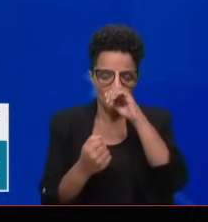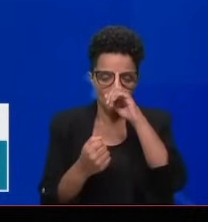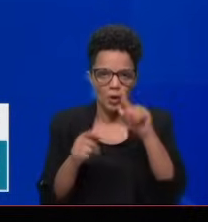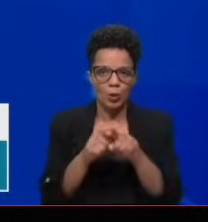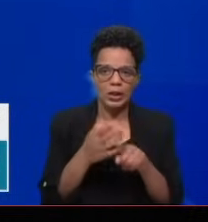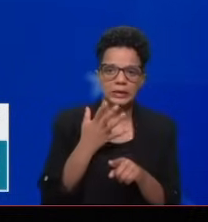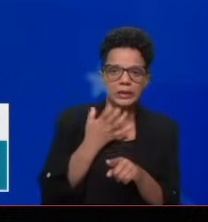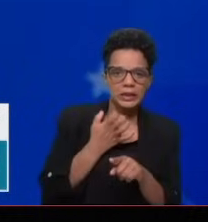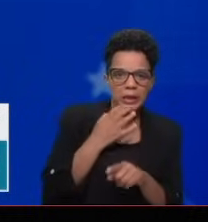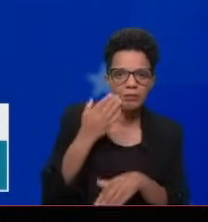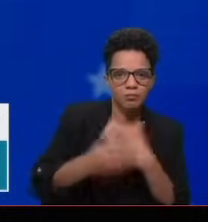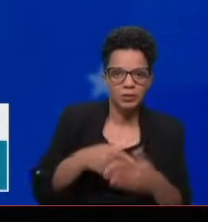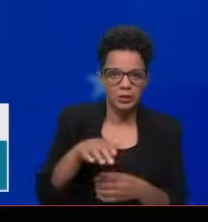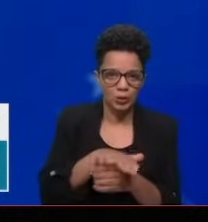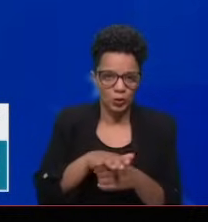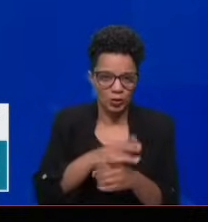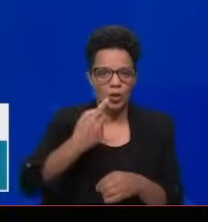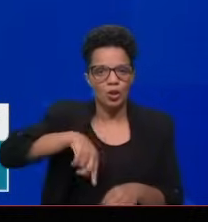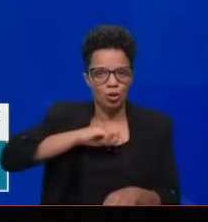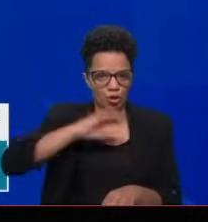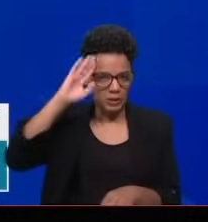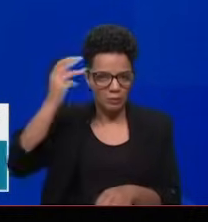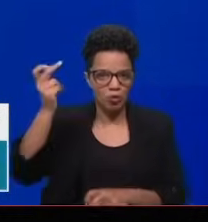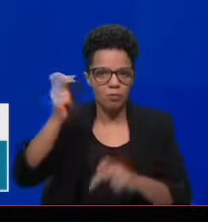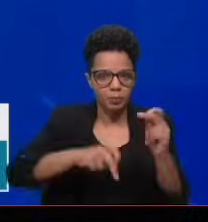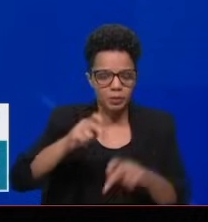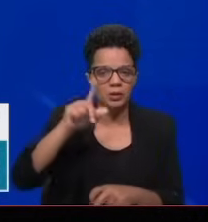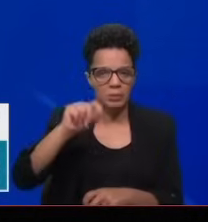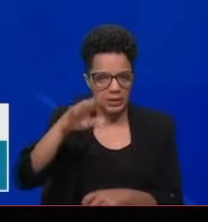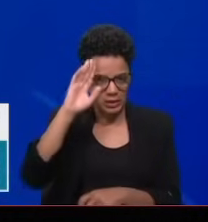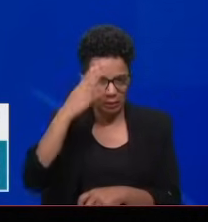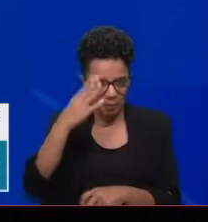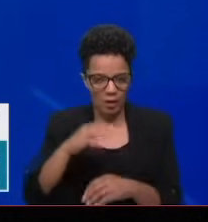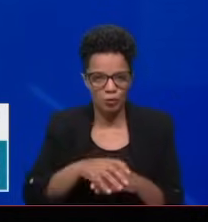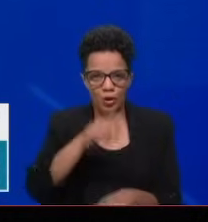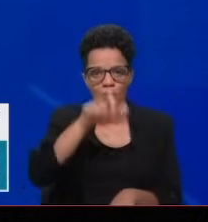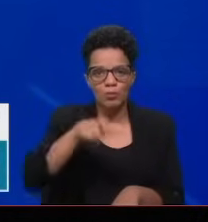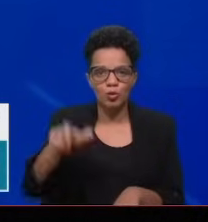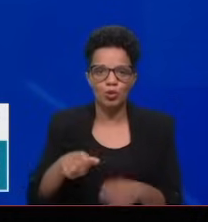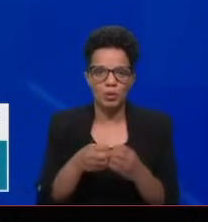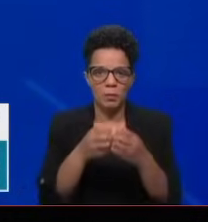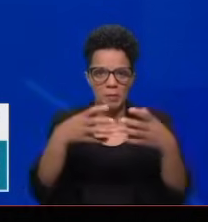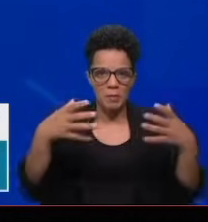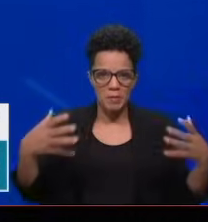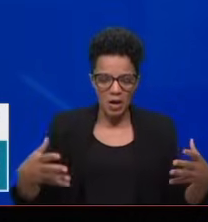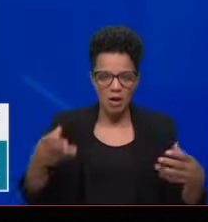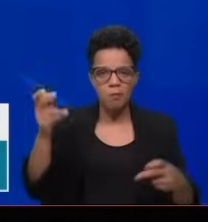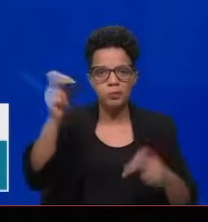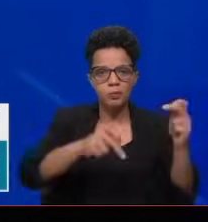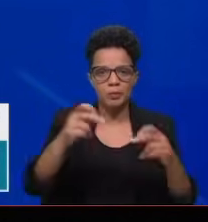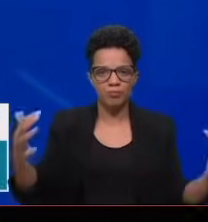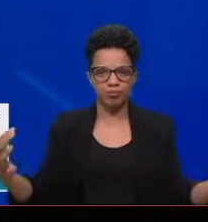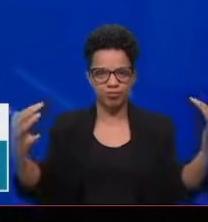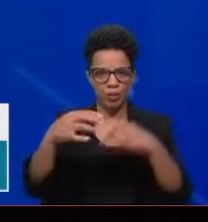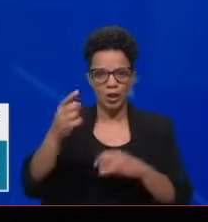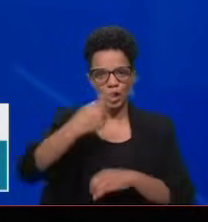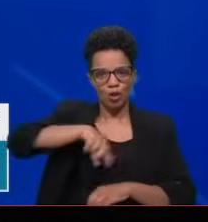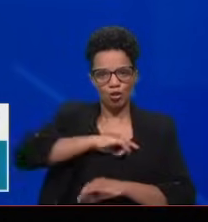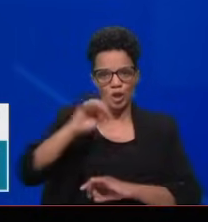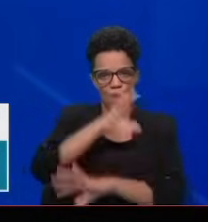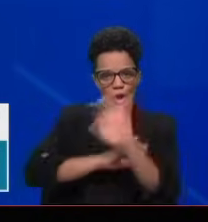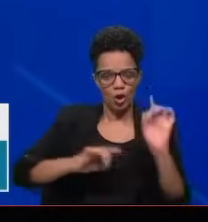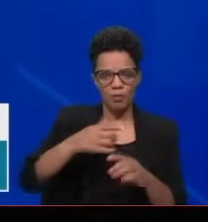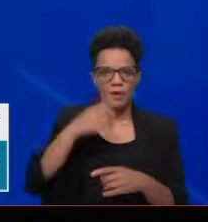prevenção e este é um caso em que sabemos que vai acontecer sabemos que vão ter cada vez mais pessoas Às nossas portas e nós como uma Europa que tem os valores de